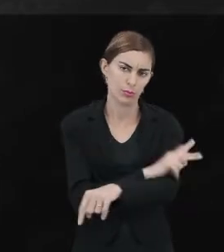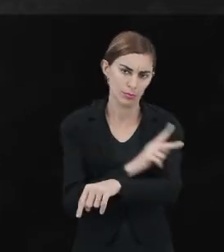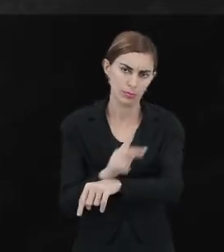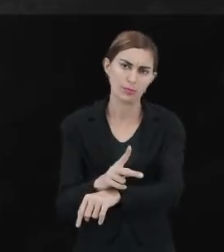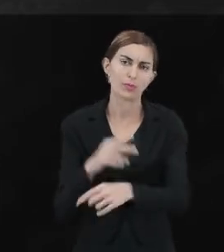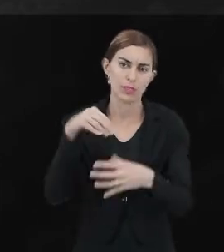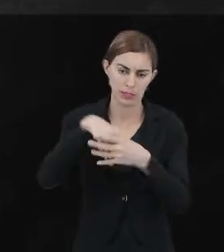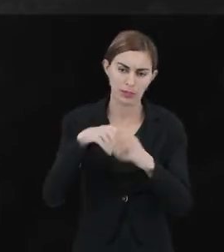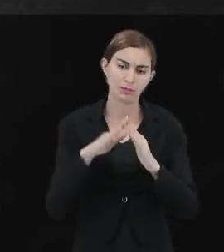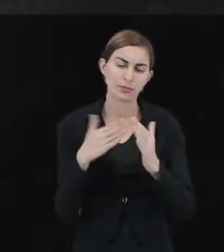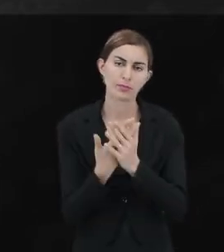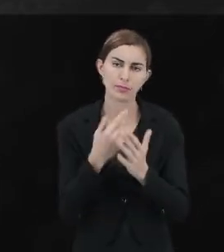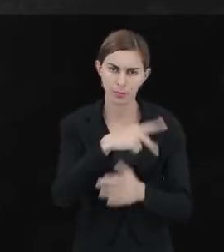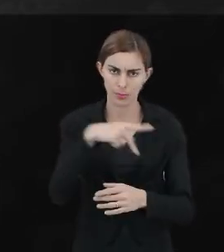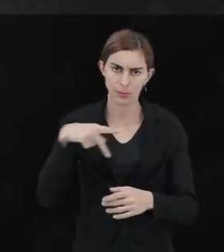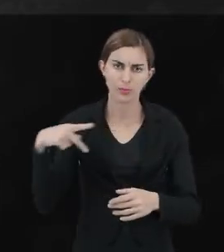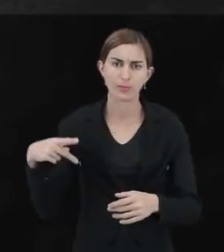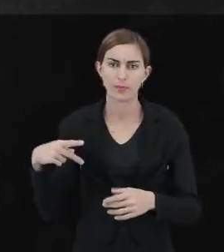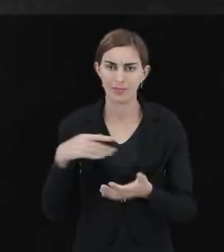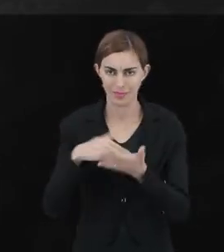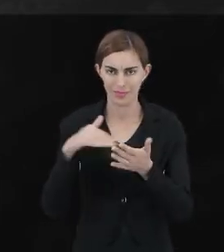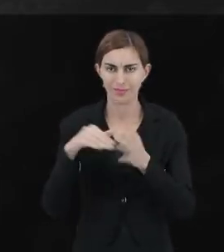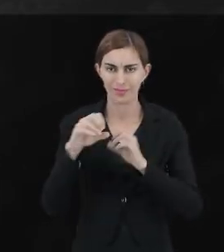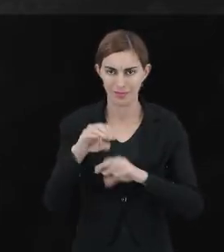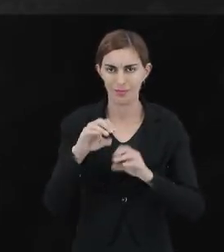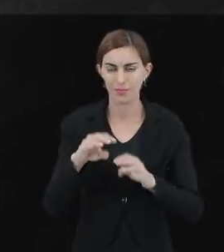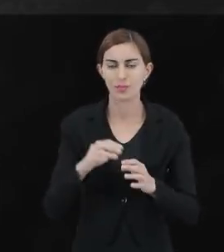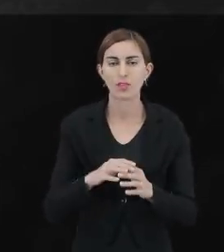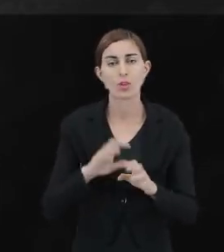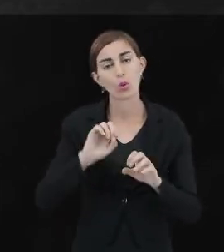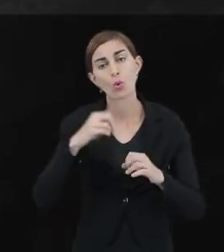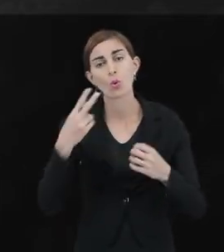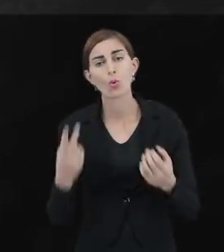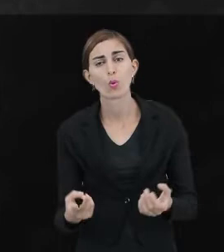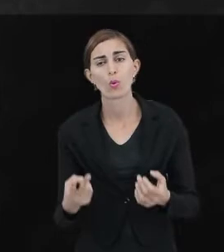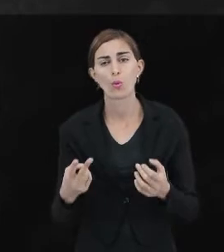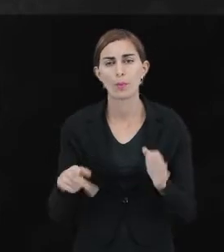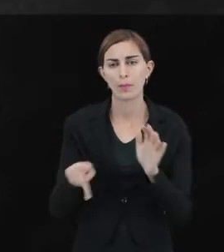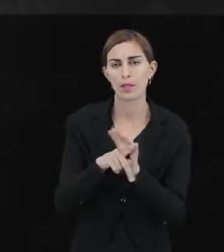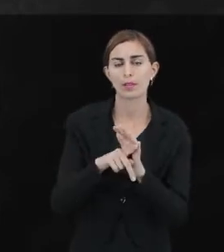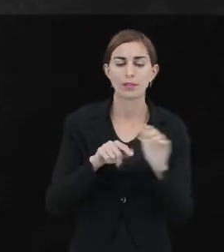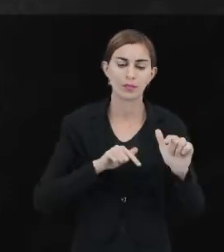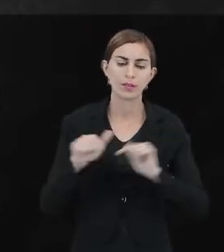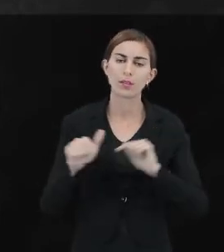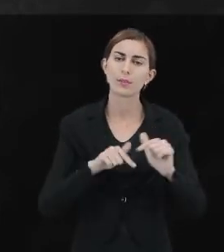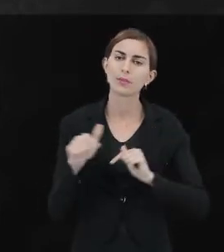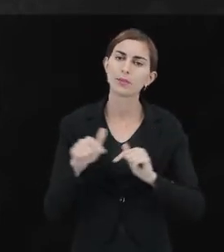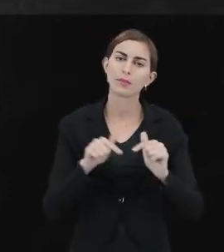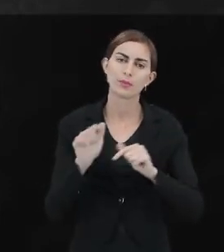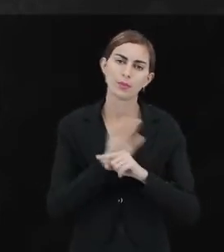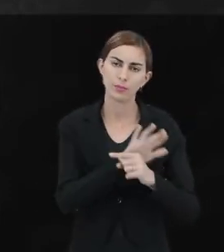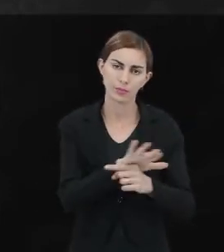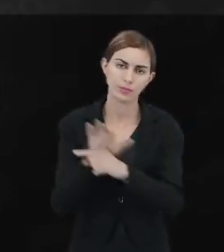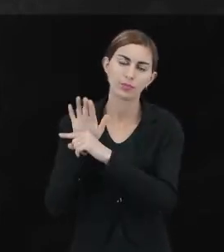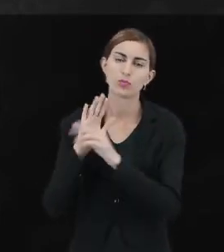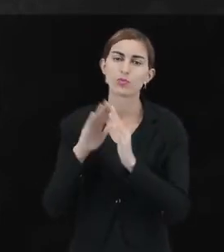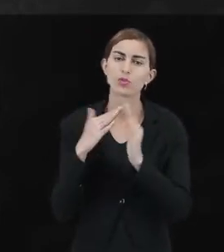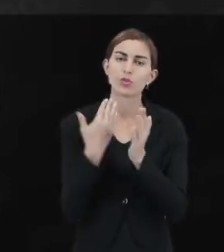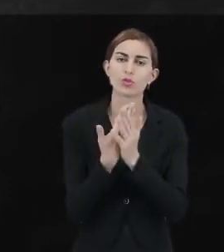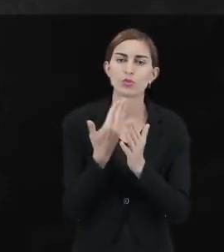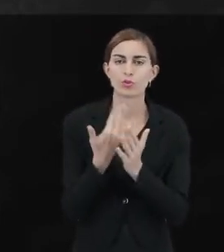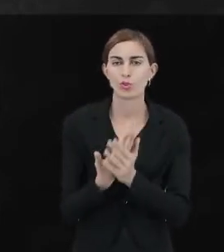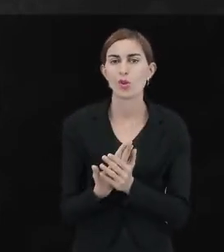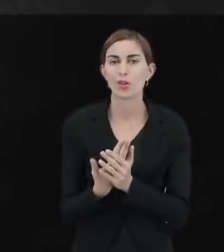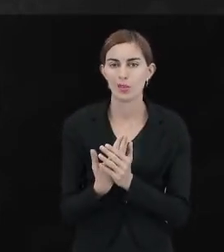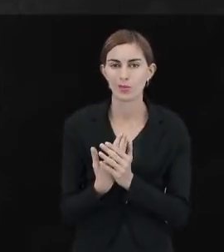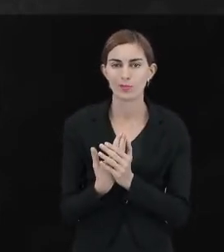um instrumento da burocracia da Secretaria de Educação ou seria um mecanismo de trabalho que pode ajudar a escola